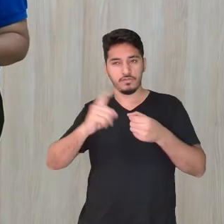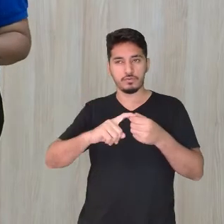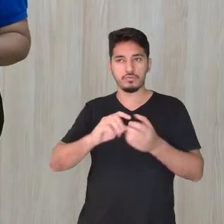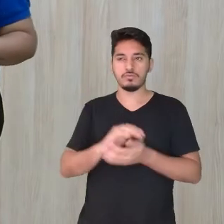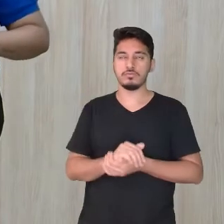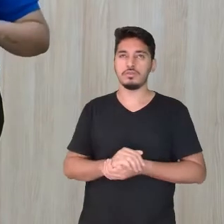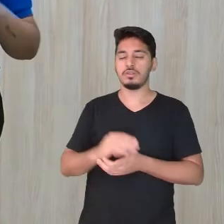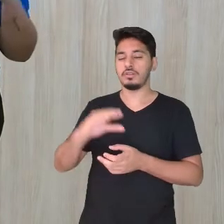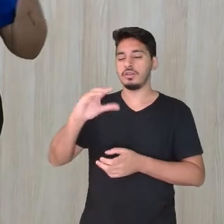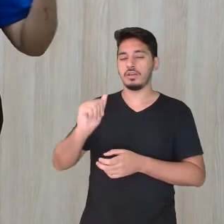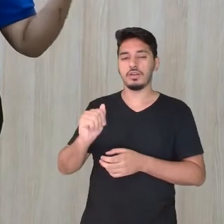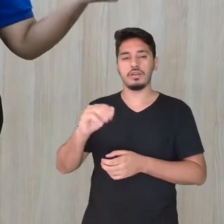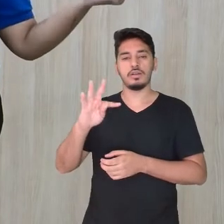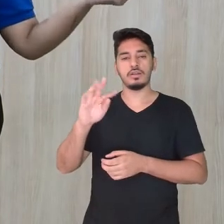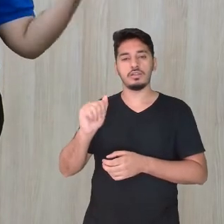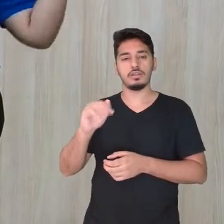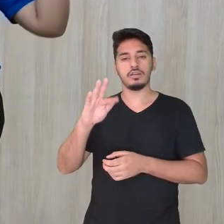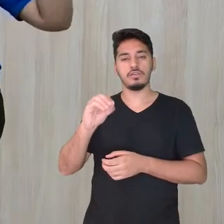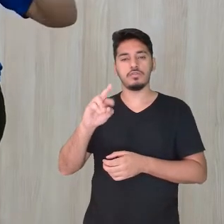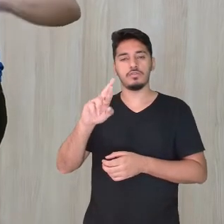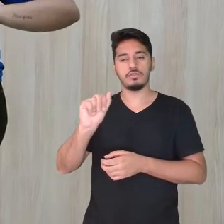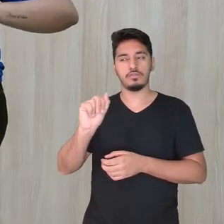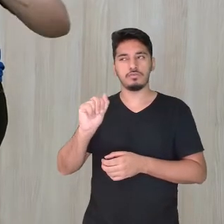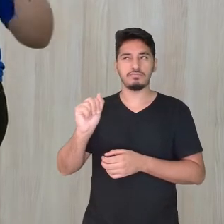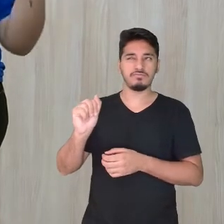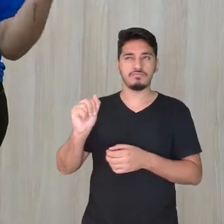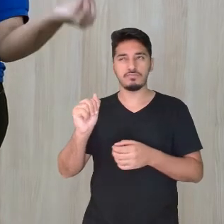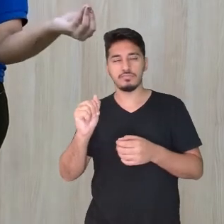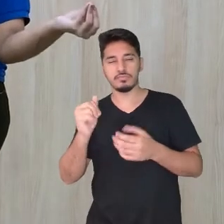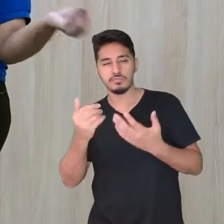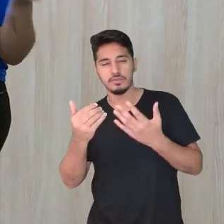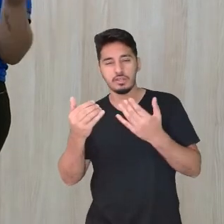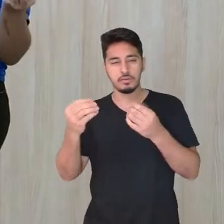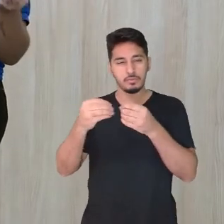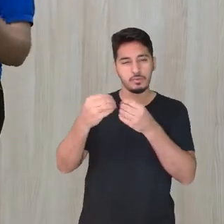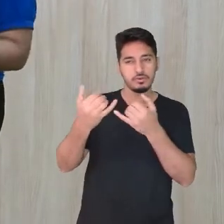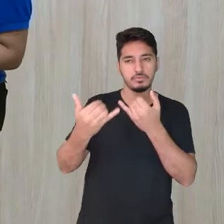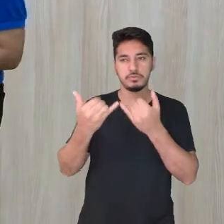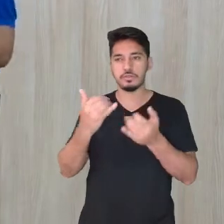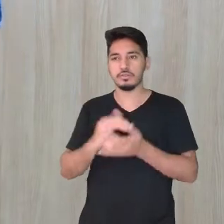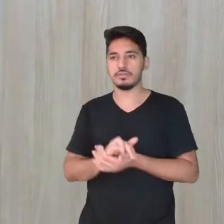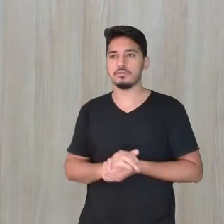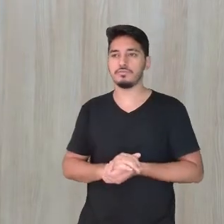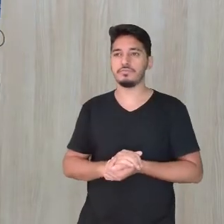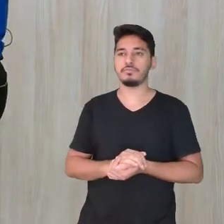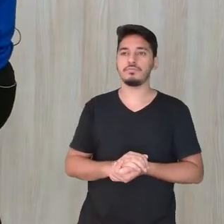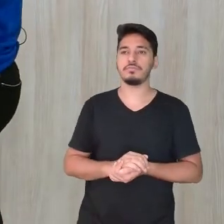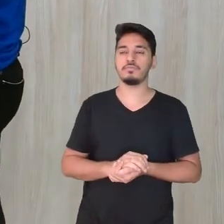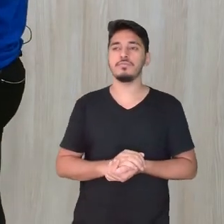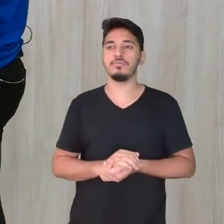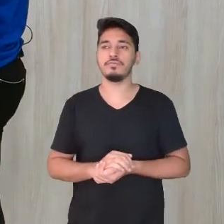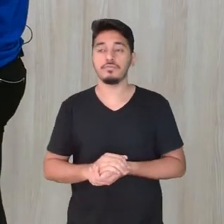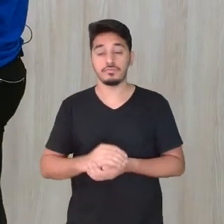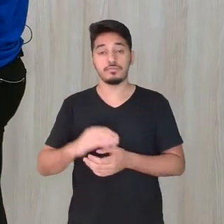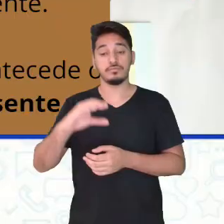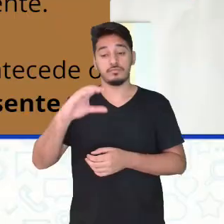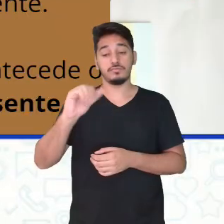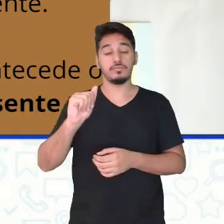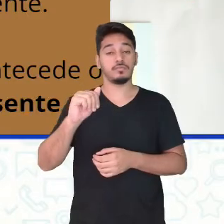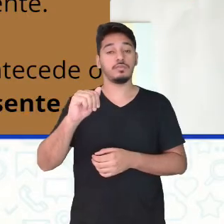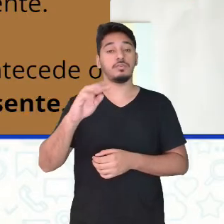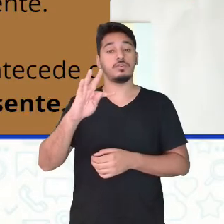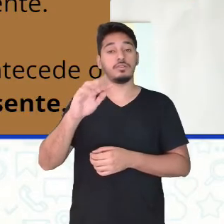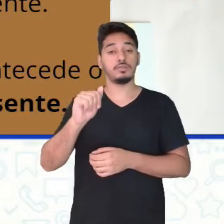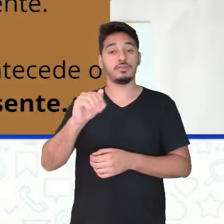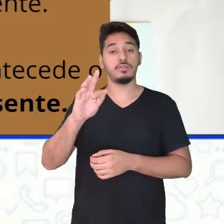catáfora? Será que é parecido? Será que é próximo? Será que é diferente? Vamos ver, né? Ó, a catáfora. Ao